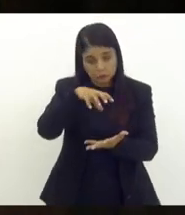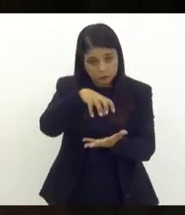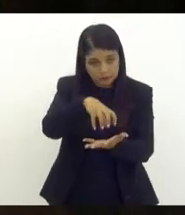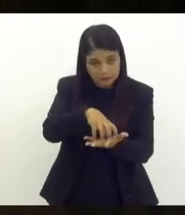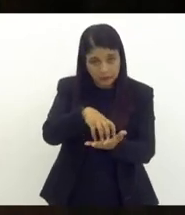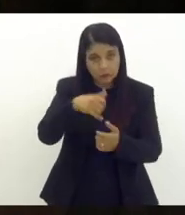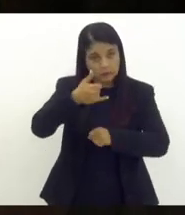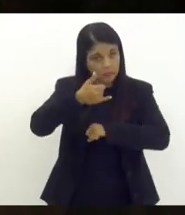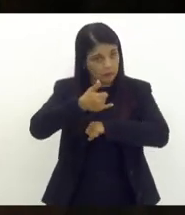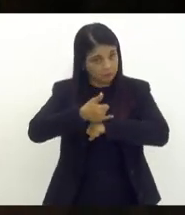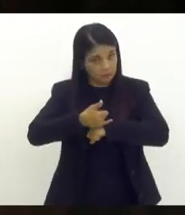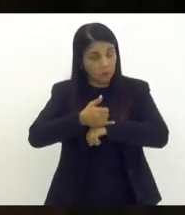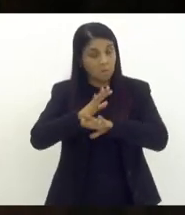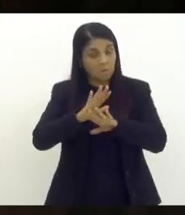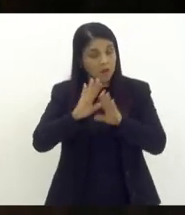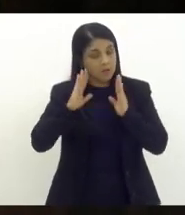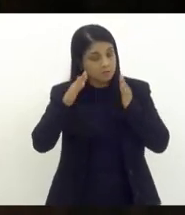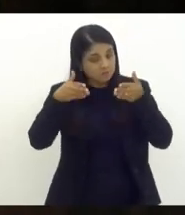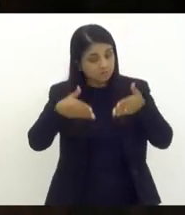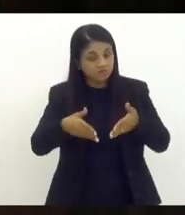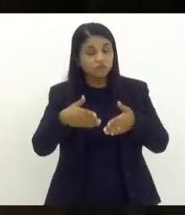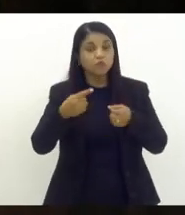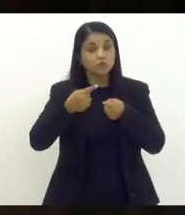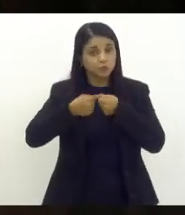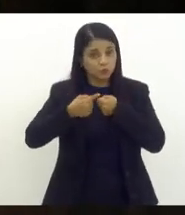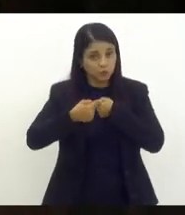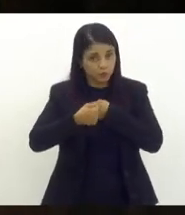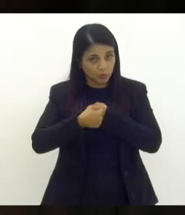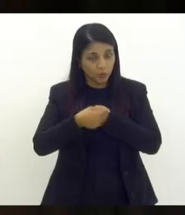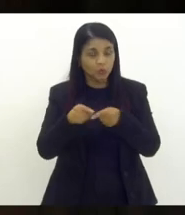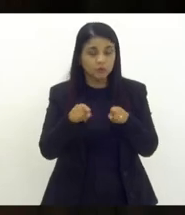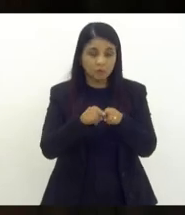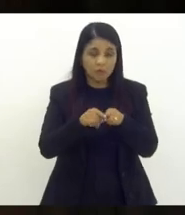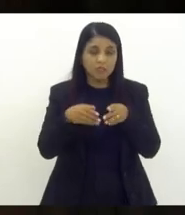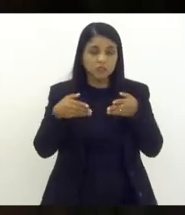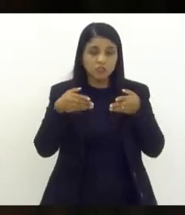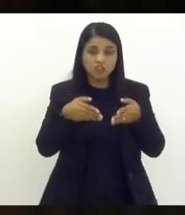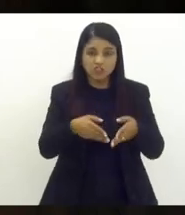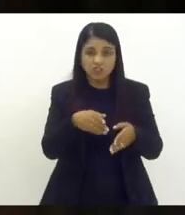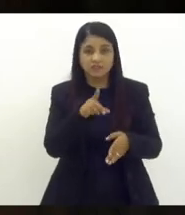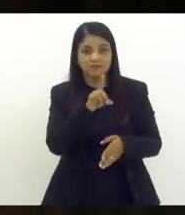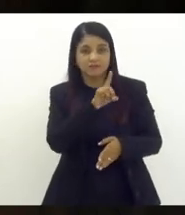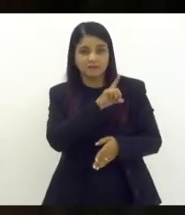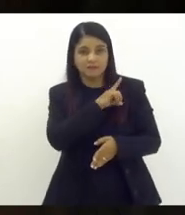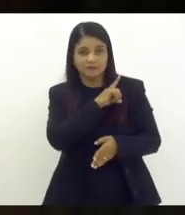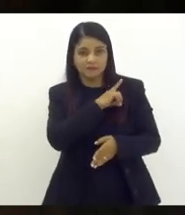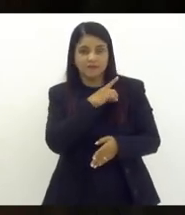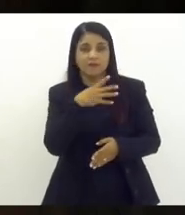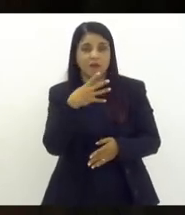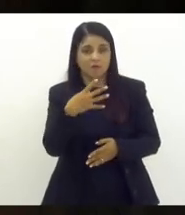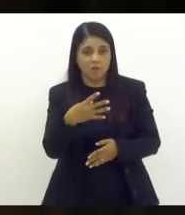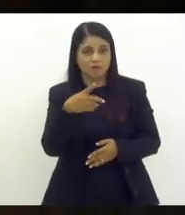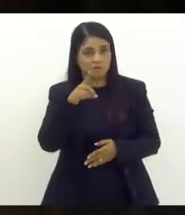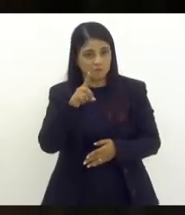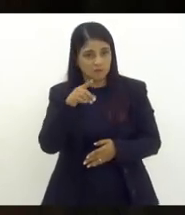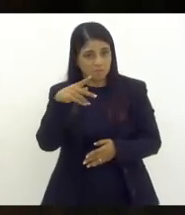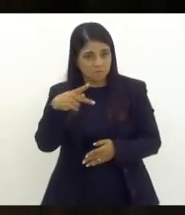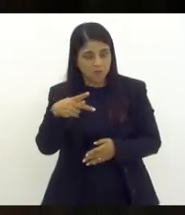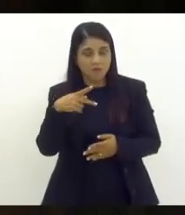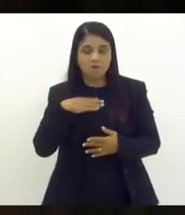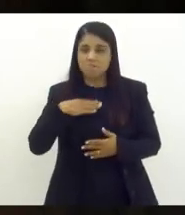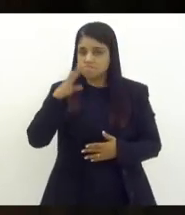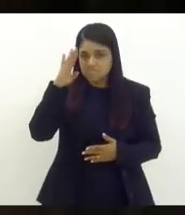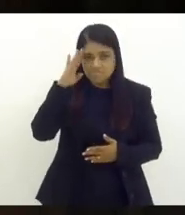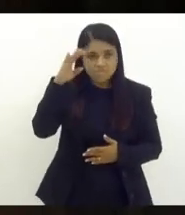da capital mas até do interior chega a delegacia ela é uma Delegacia Central Então ela é de suma importância